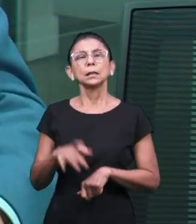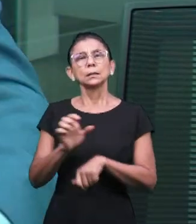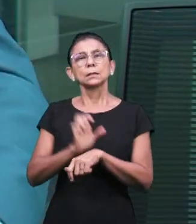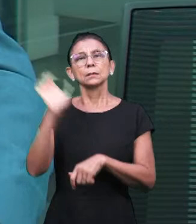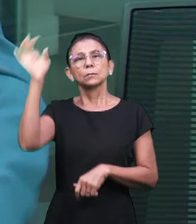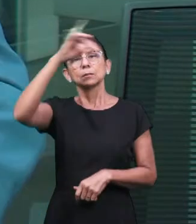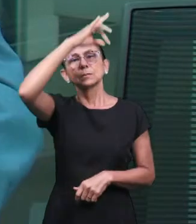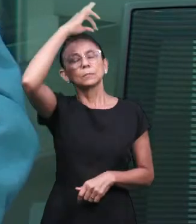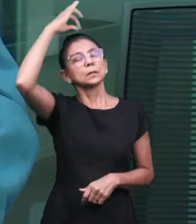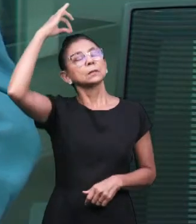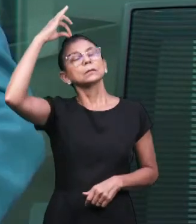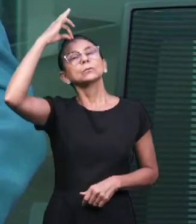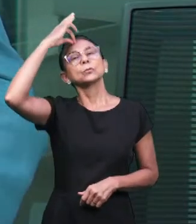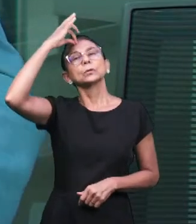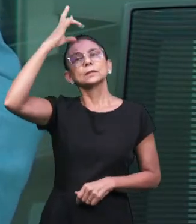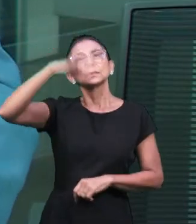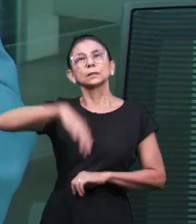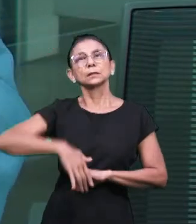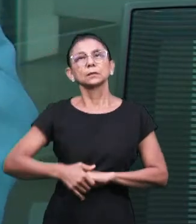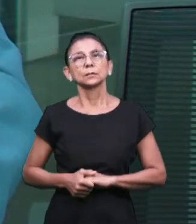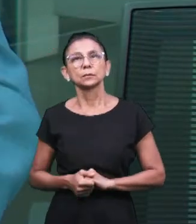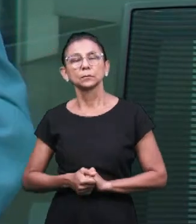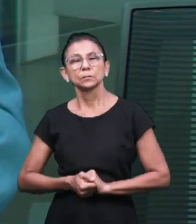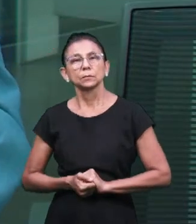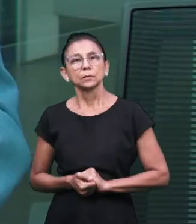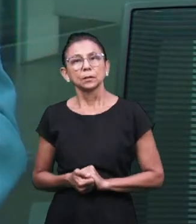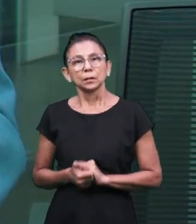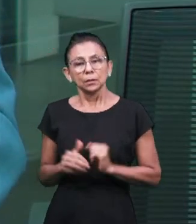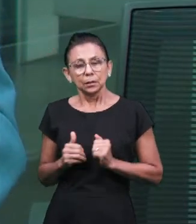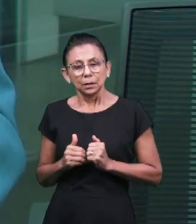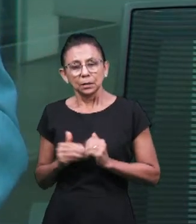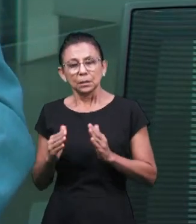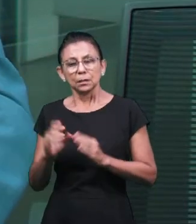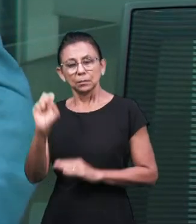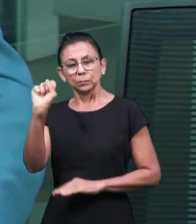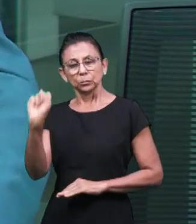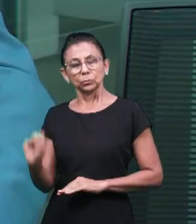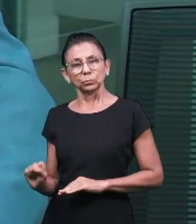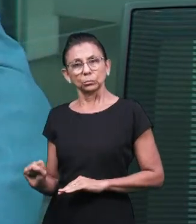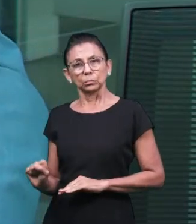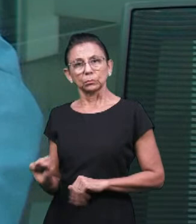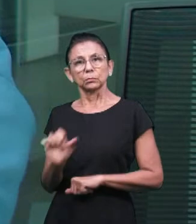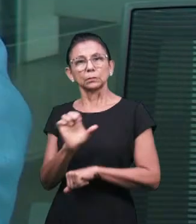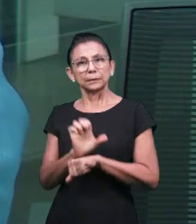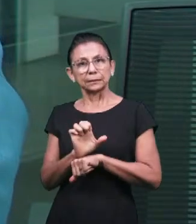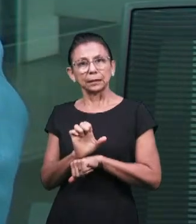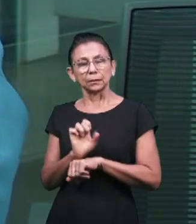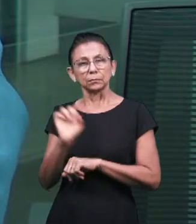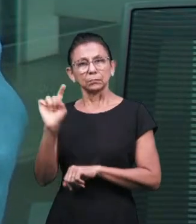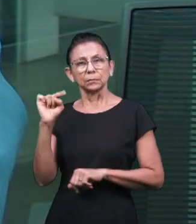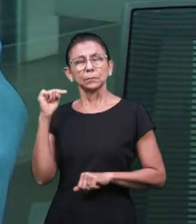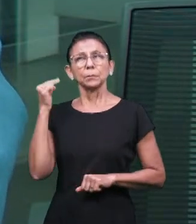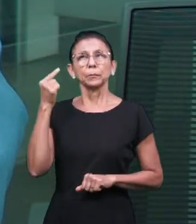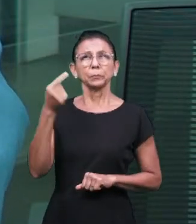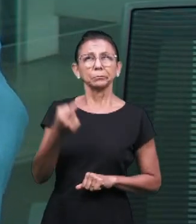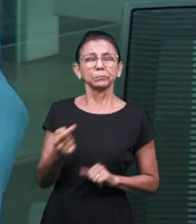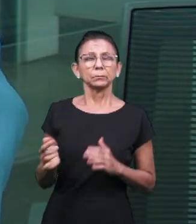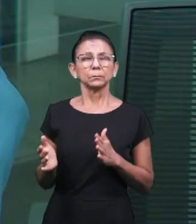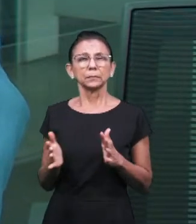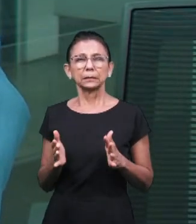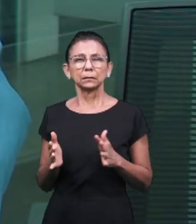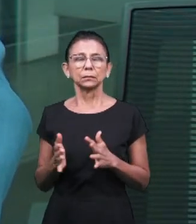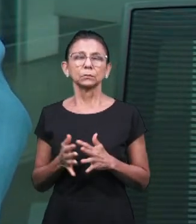que entrar nós entramos pelo sul do estado, e depois de um certo tempo, o